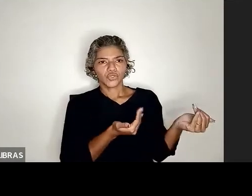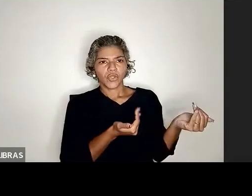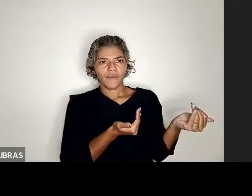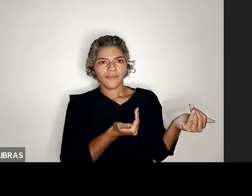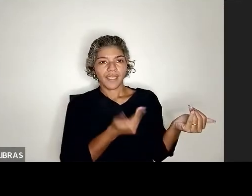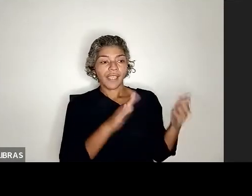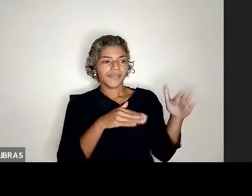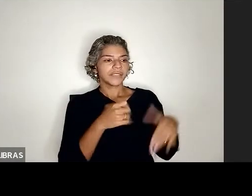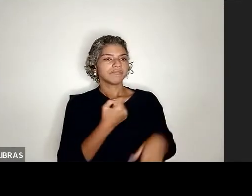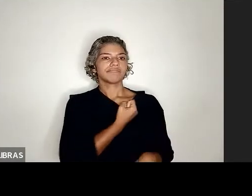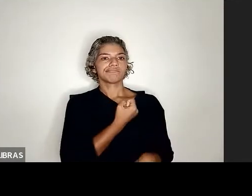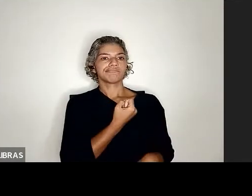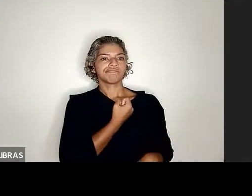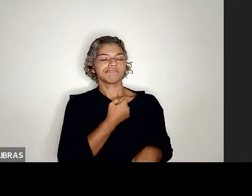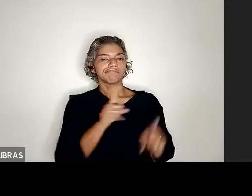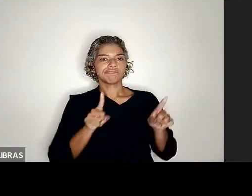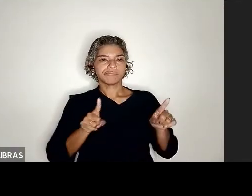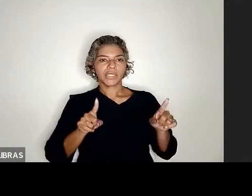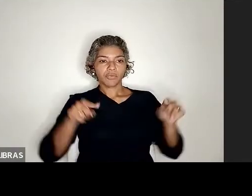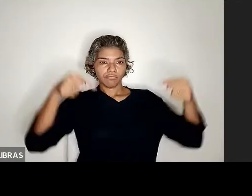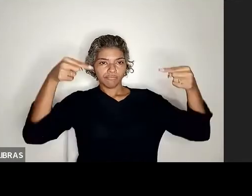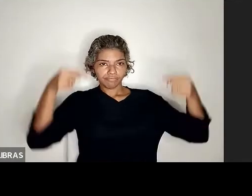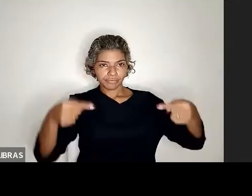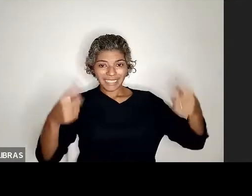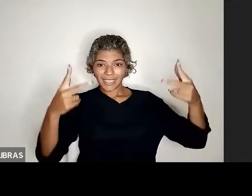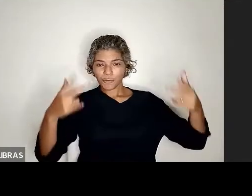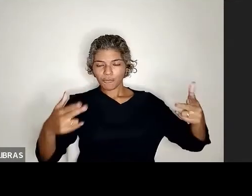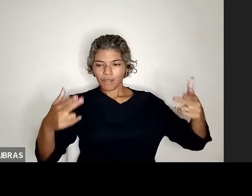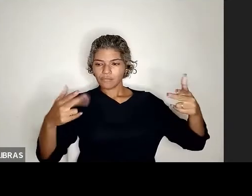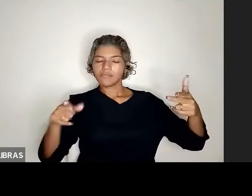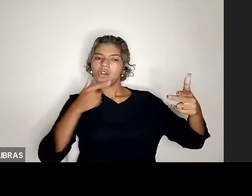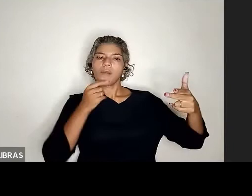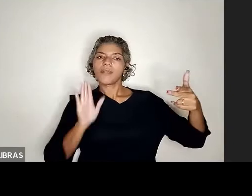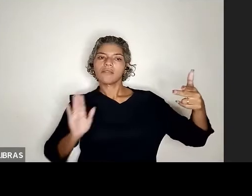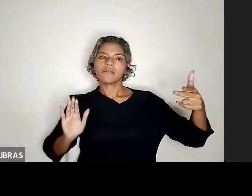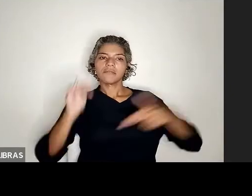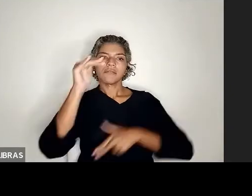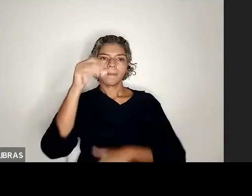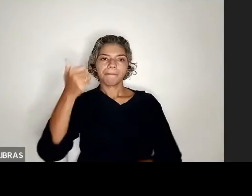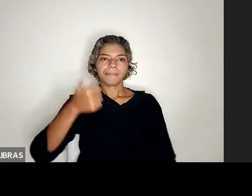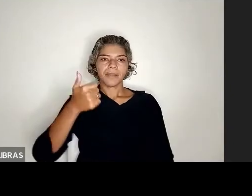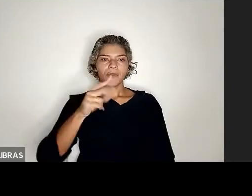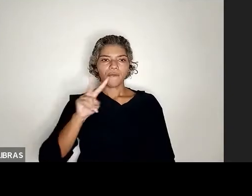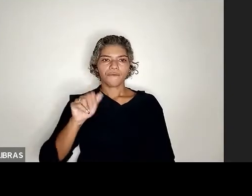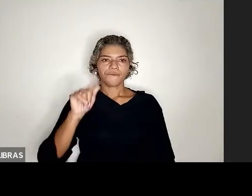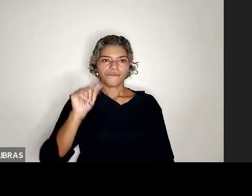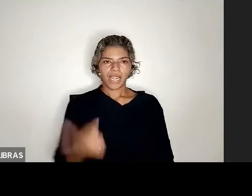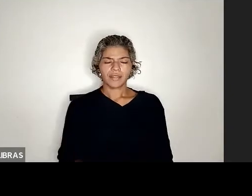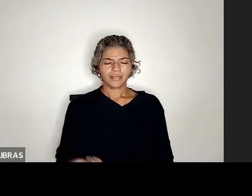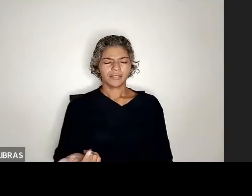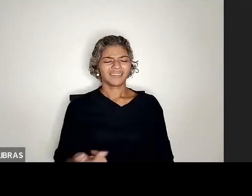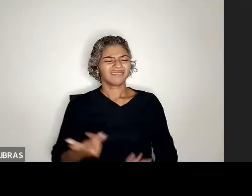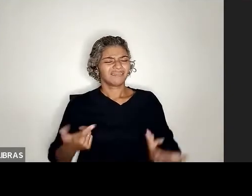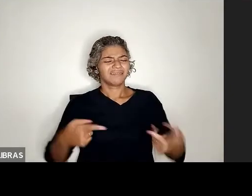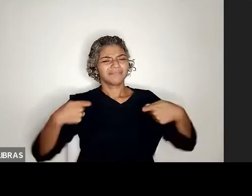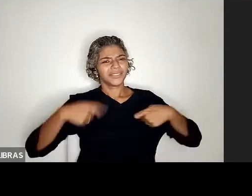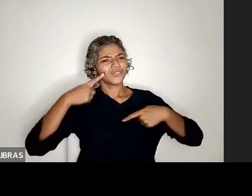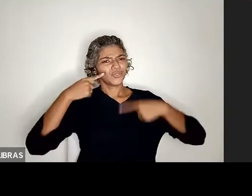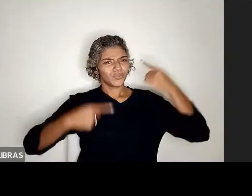chega na mesma... No geral, o homem ganha a primeira vaga. A gente tem que discutir sobre isso abertamente.